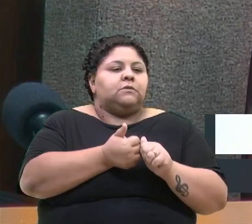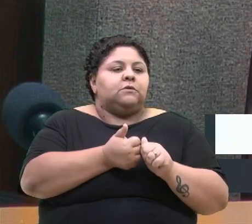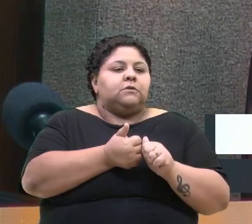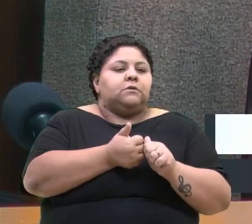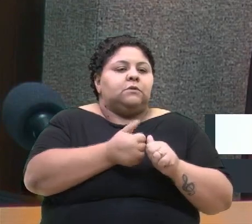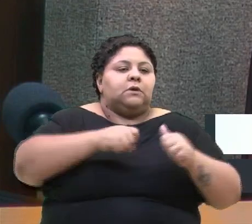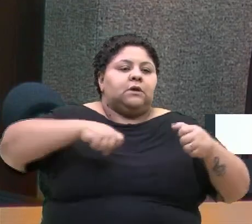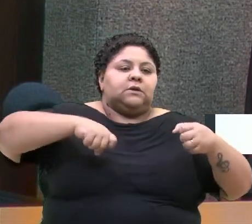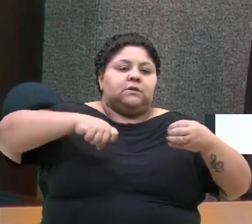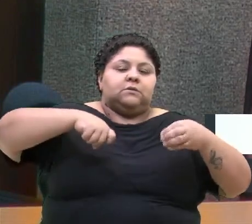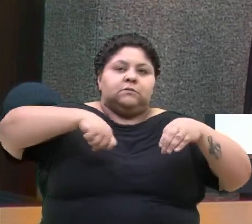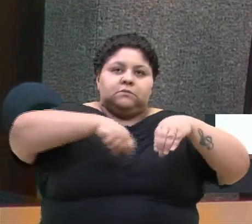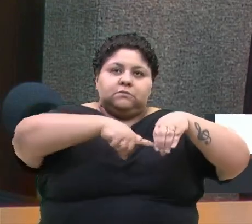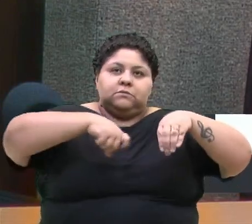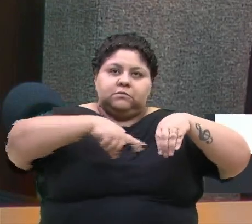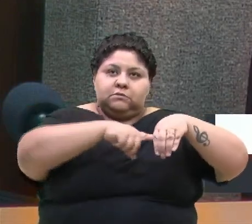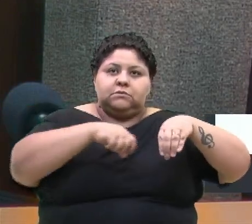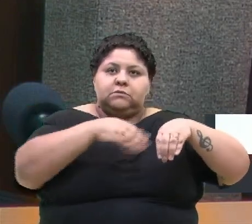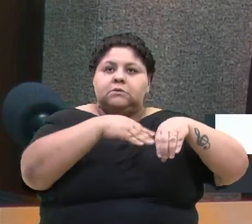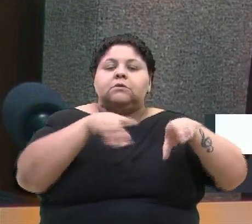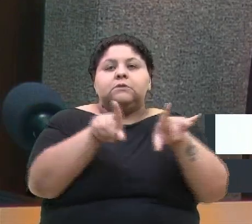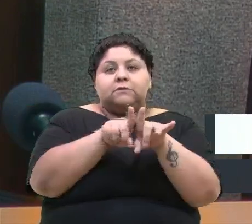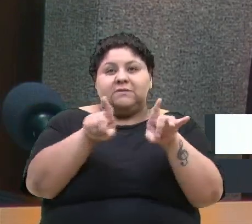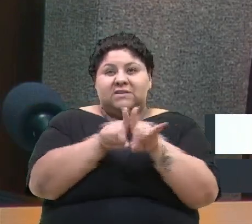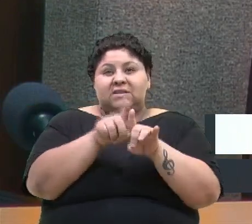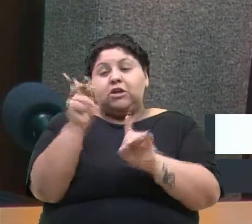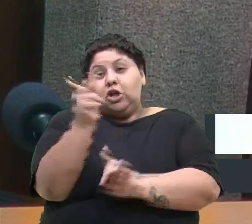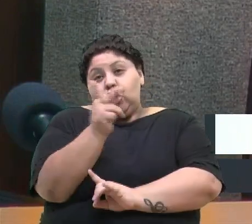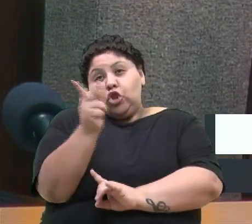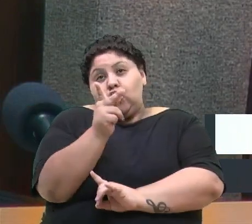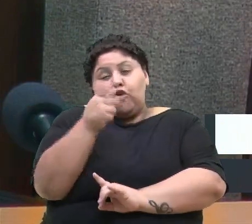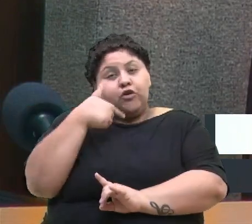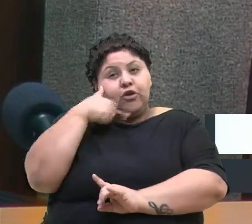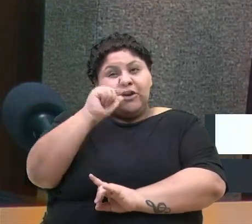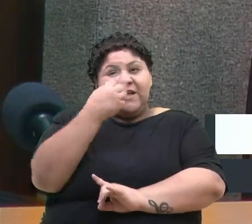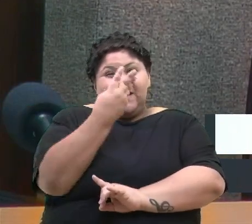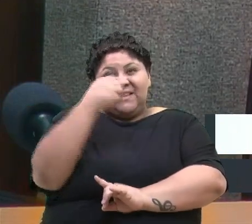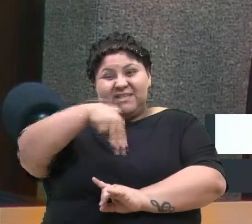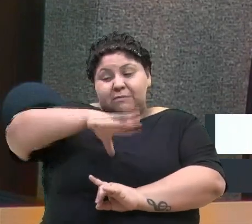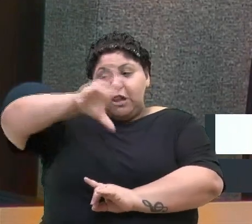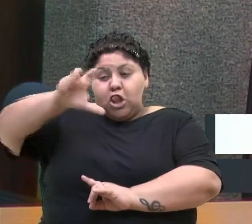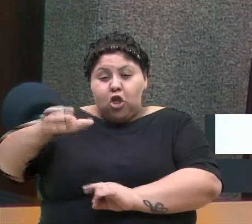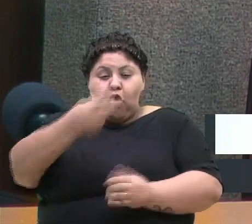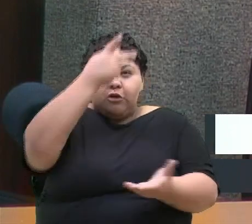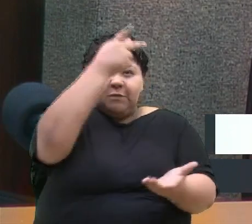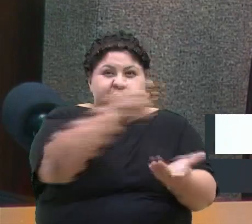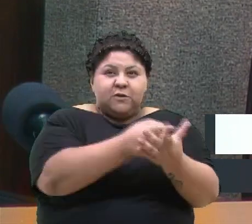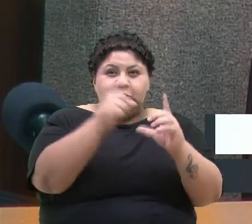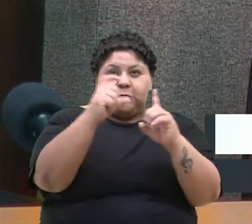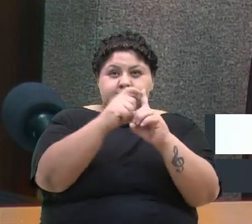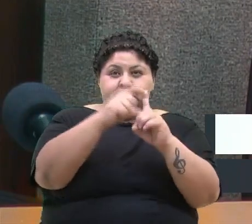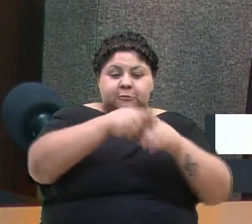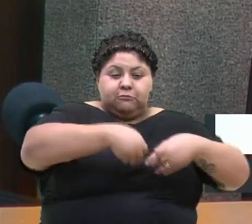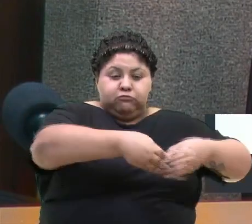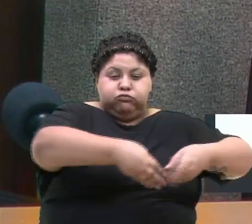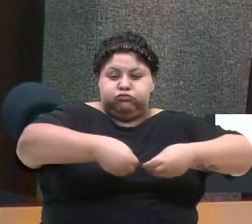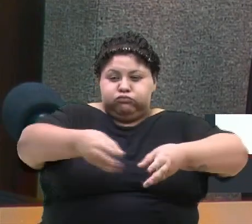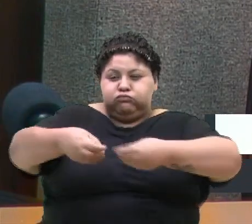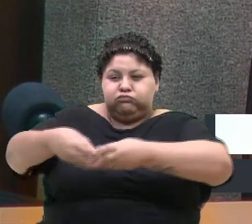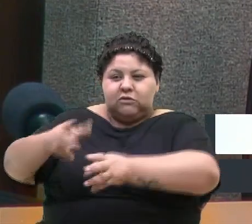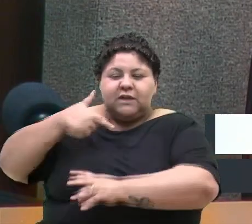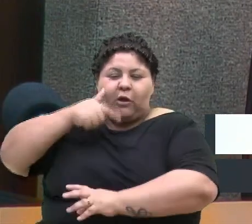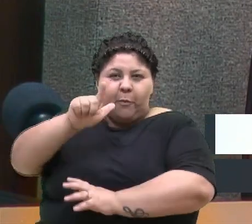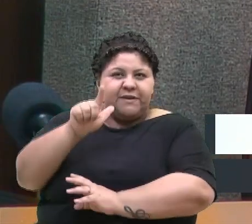edição 2022 e é bicampeão em 2023, com 3 milhões em premiação de dólares distribuído nessa competição.